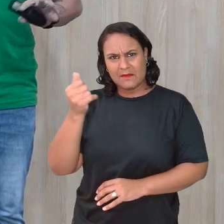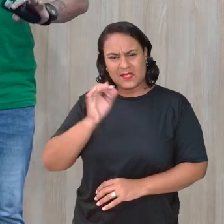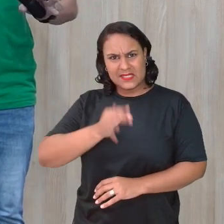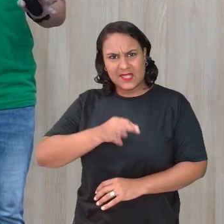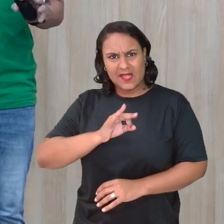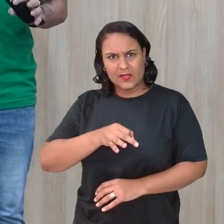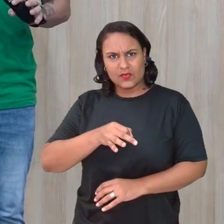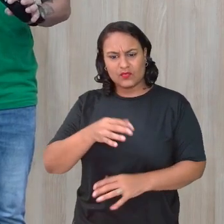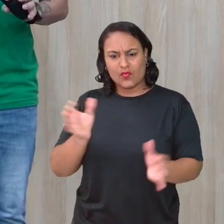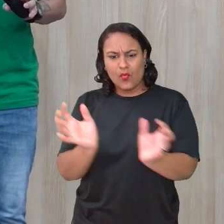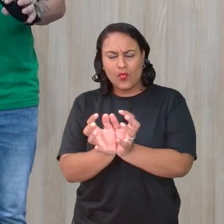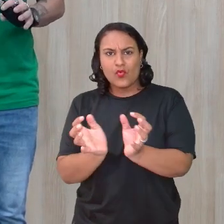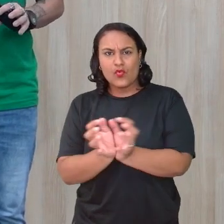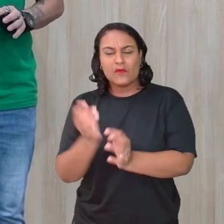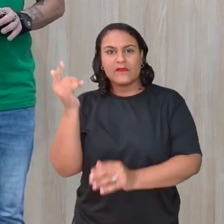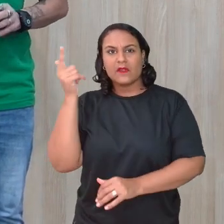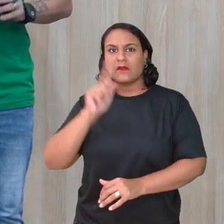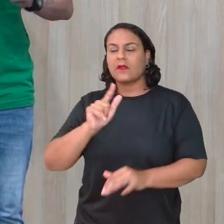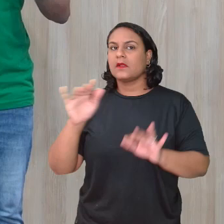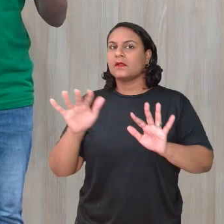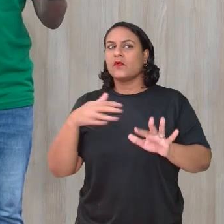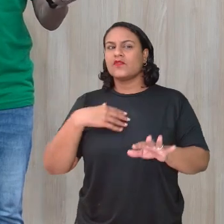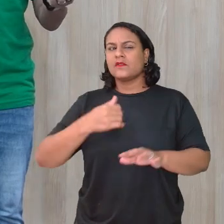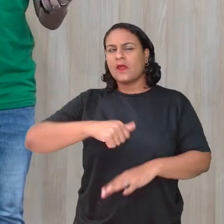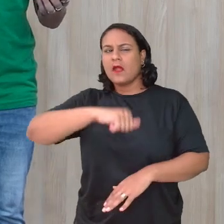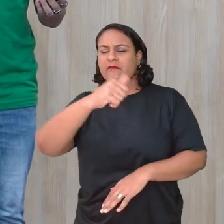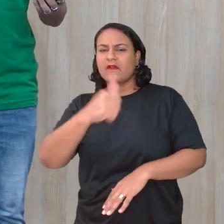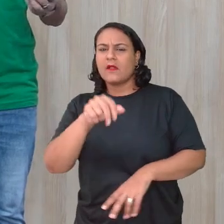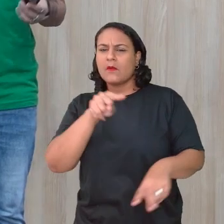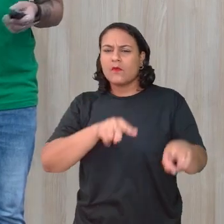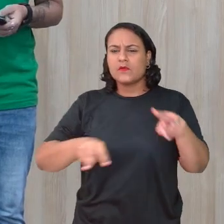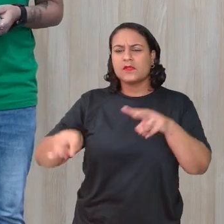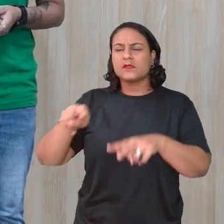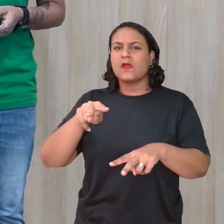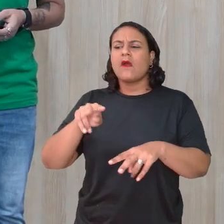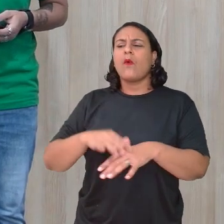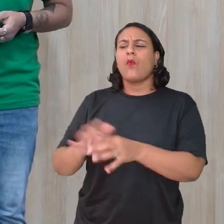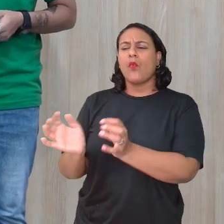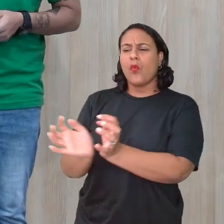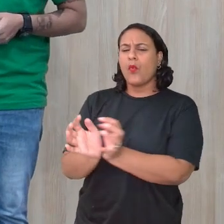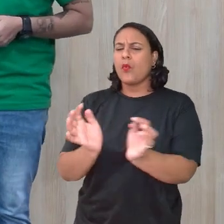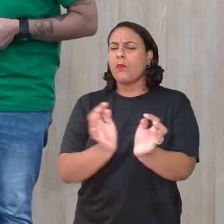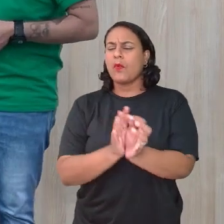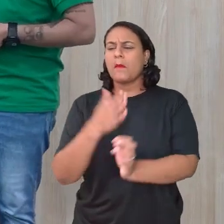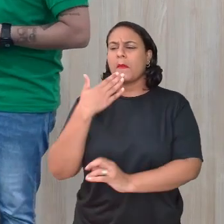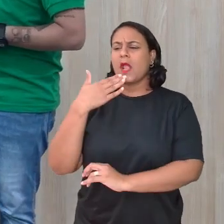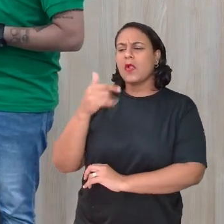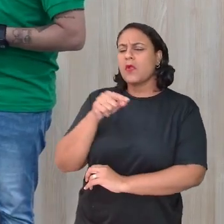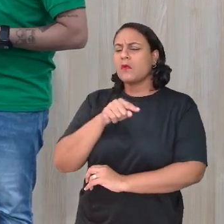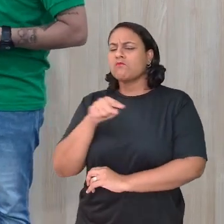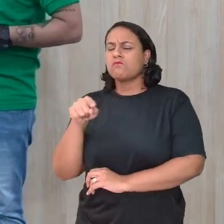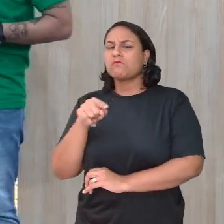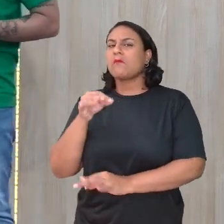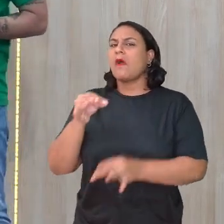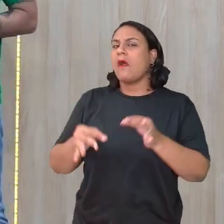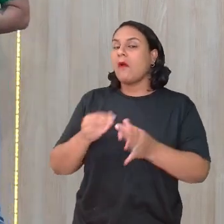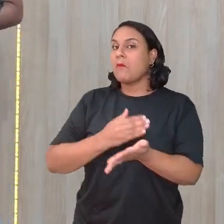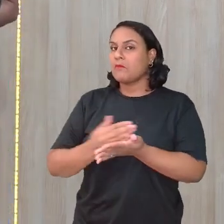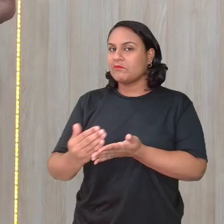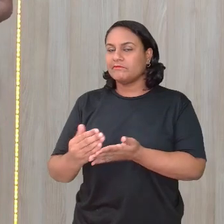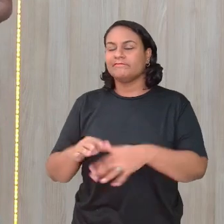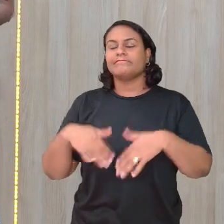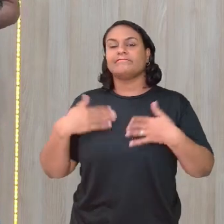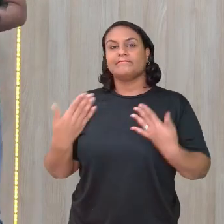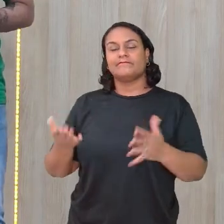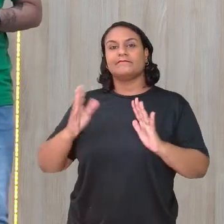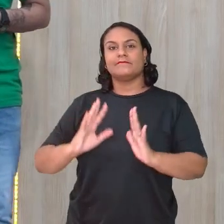começa a avaliar, ver quais são as condições que um tem com relação ao outro e a gente começa a fazer esse julgamento, tá certo? Então,